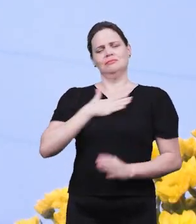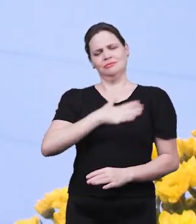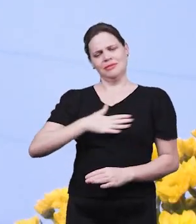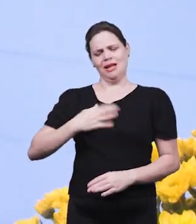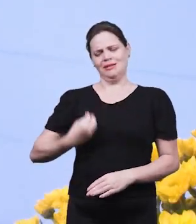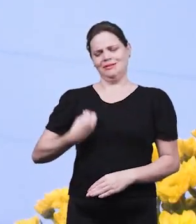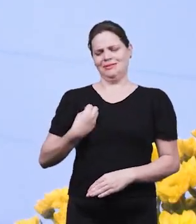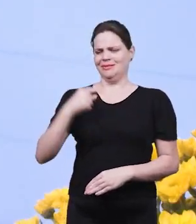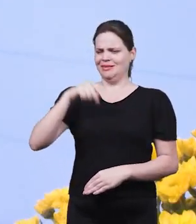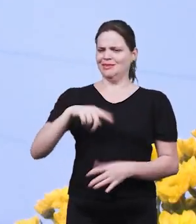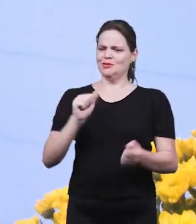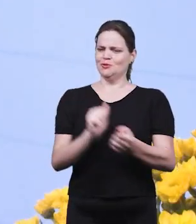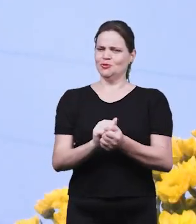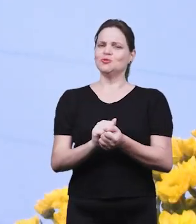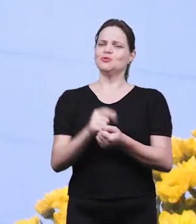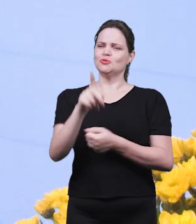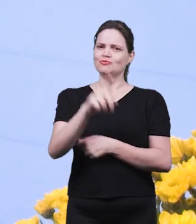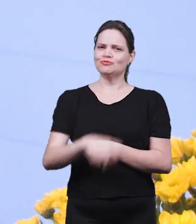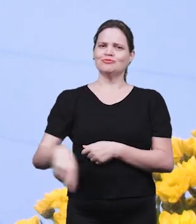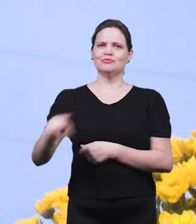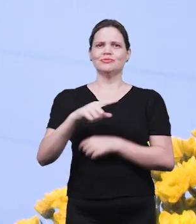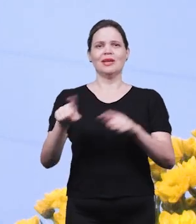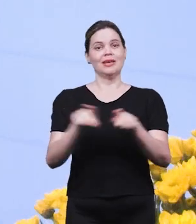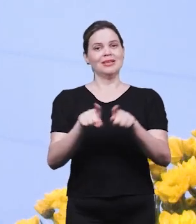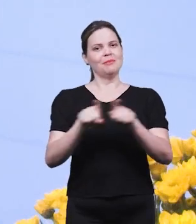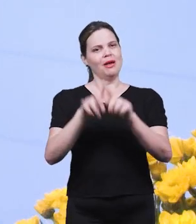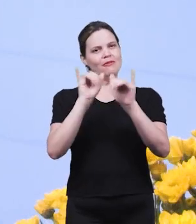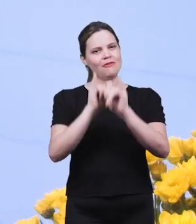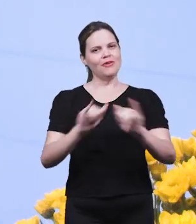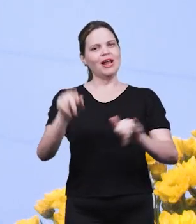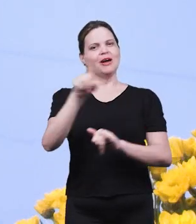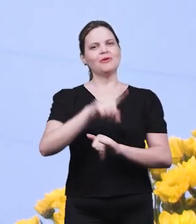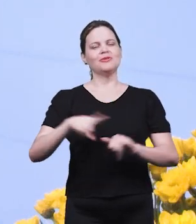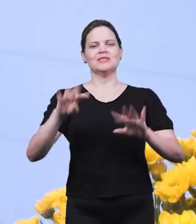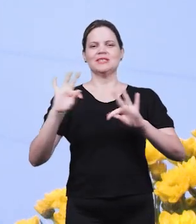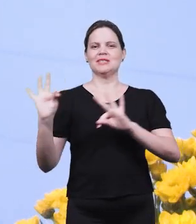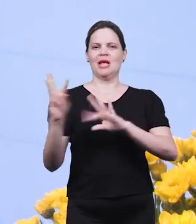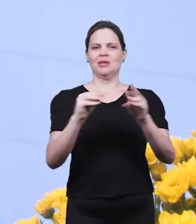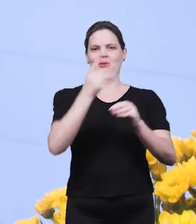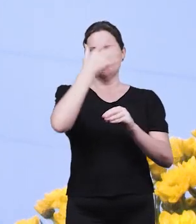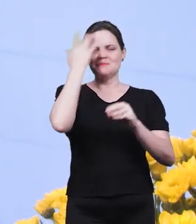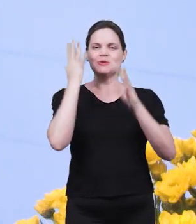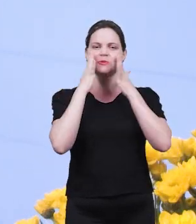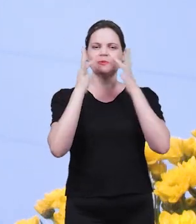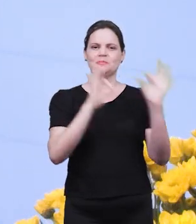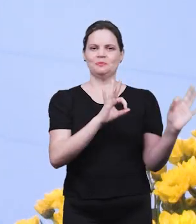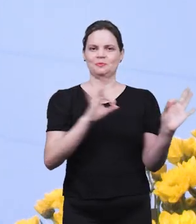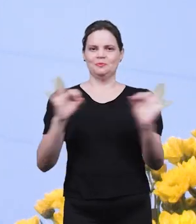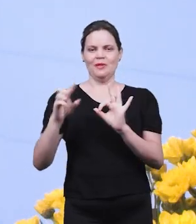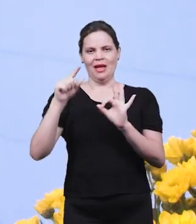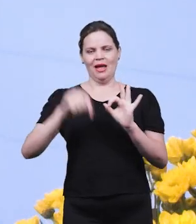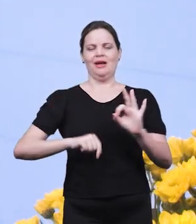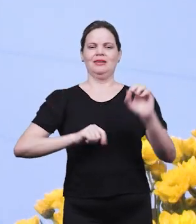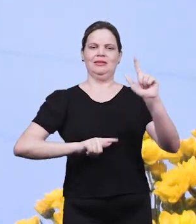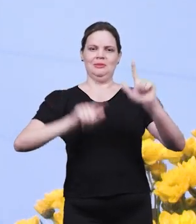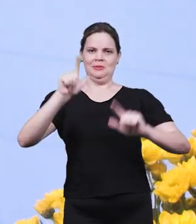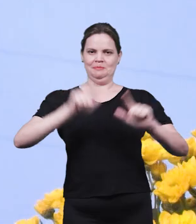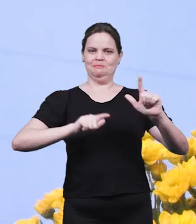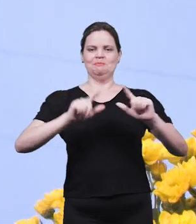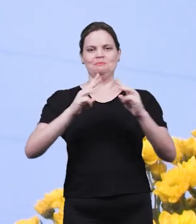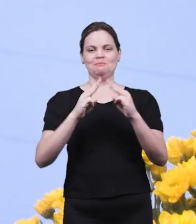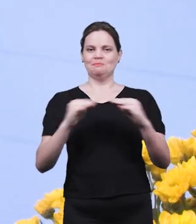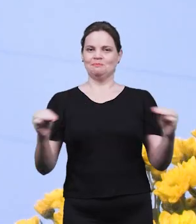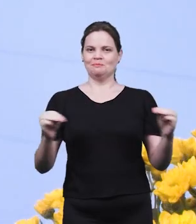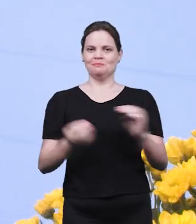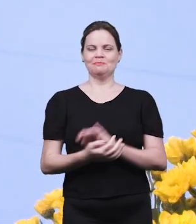prazer estar aqui. É um prazer falar para todos os ouvintes da TV Manaim,